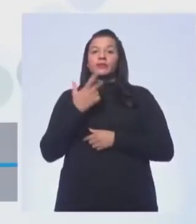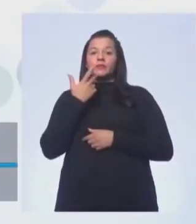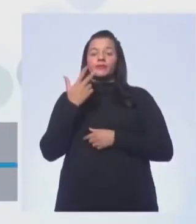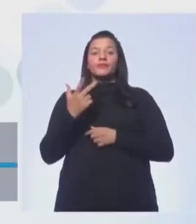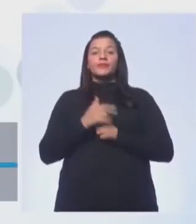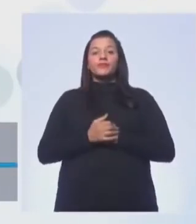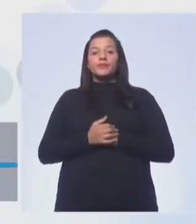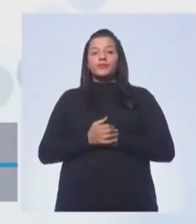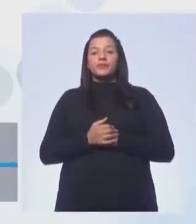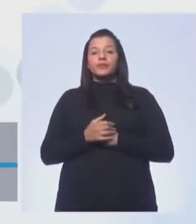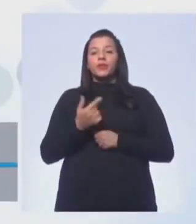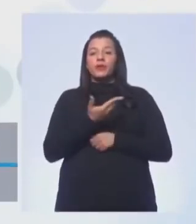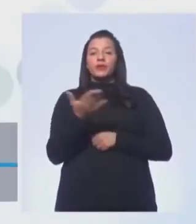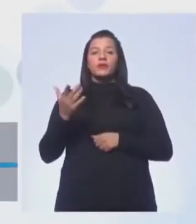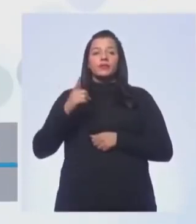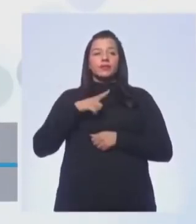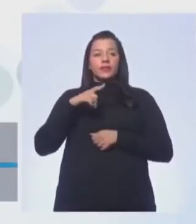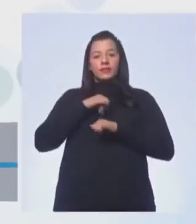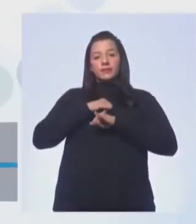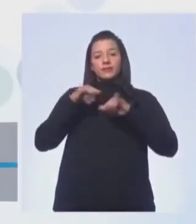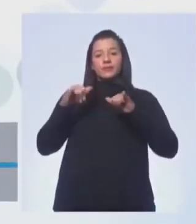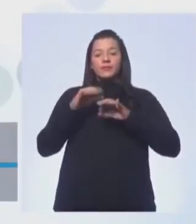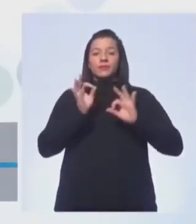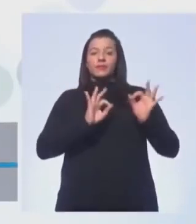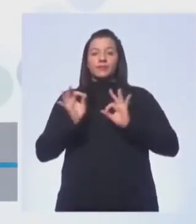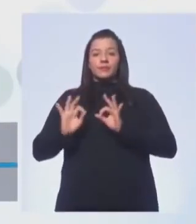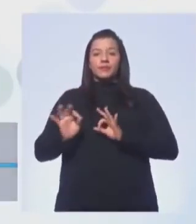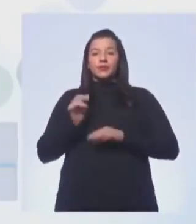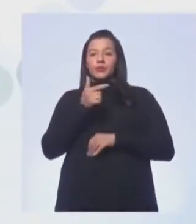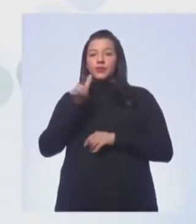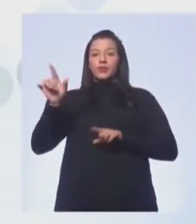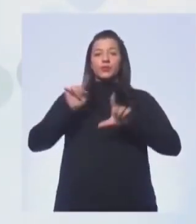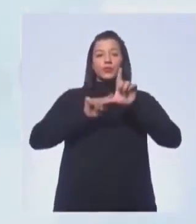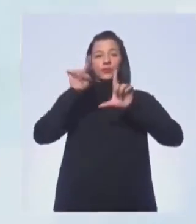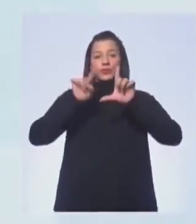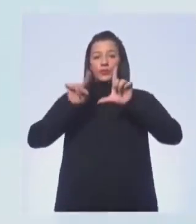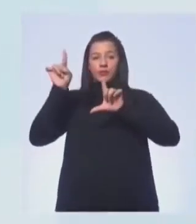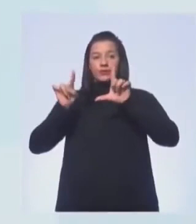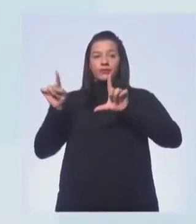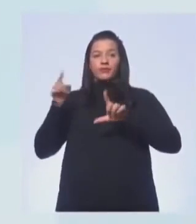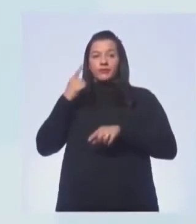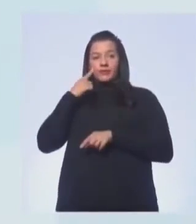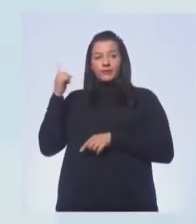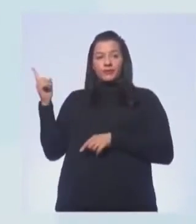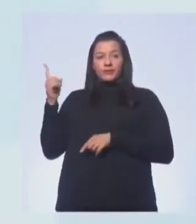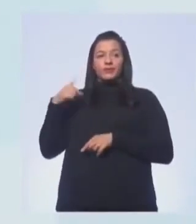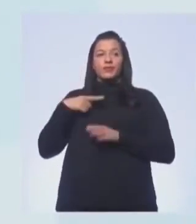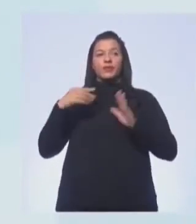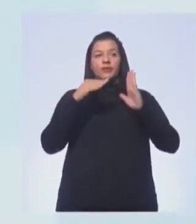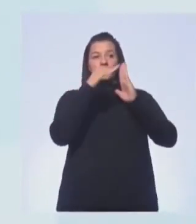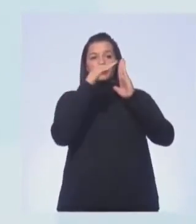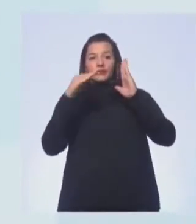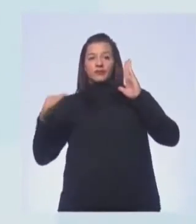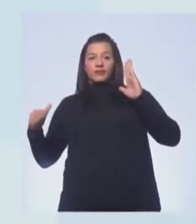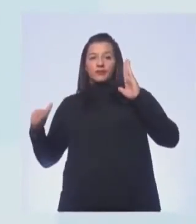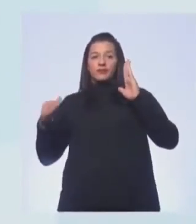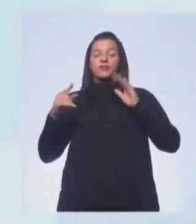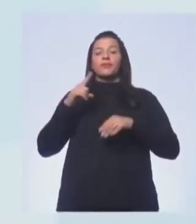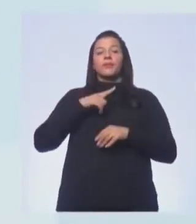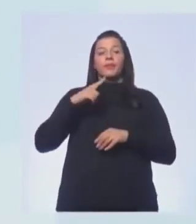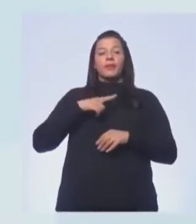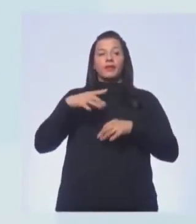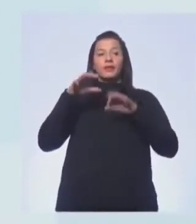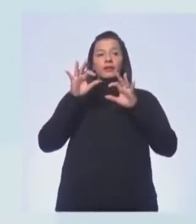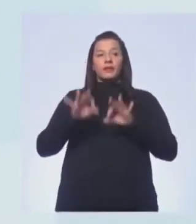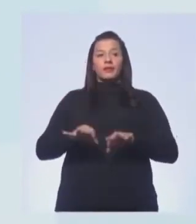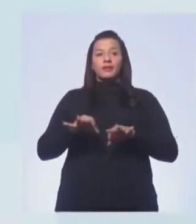não antecipar informações. A gente tinha outro gráfico aqui para mostrar, então vamos mostrar outro gráfico, o gráfico de linha. É assim que fala mesmo? Esse está